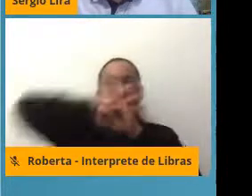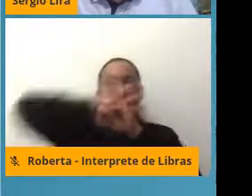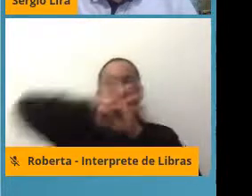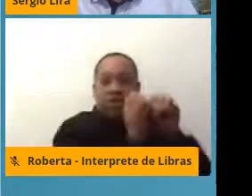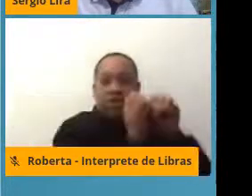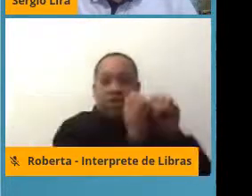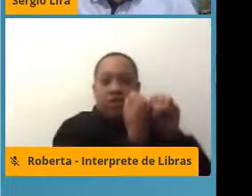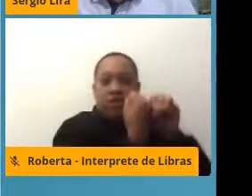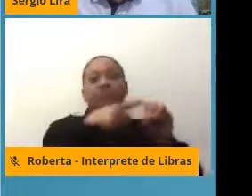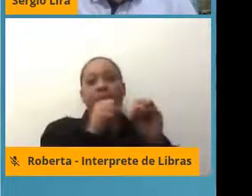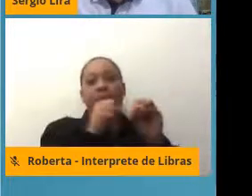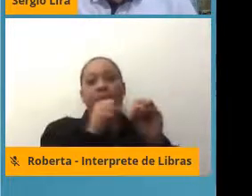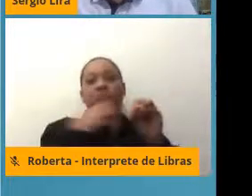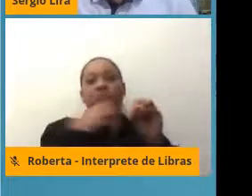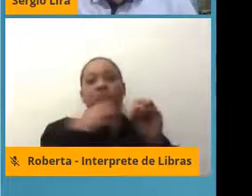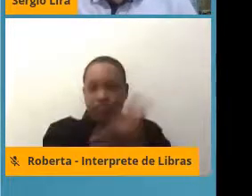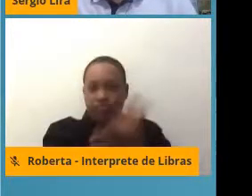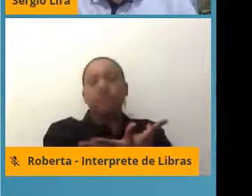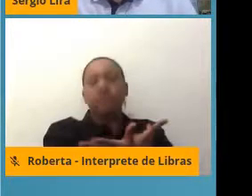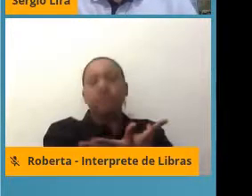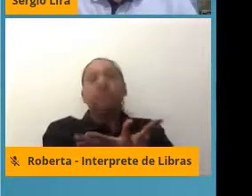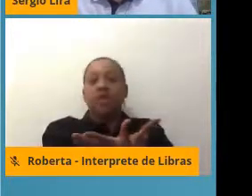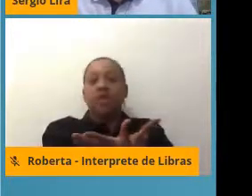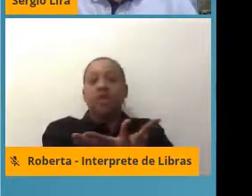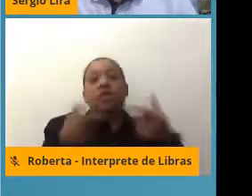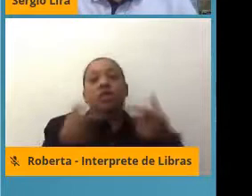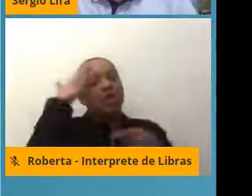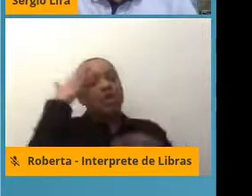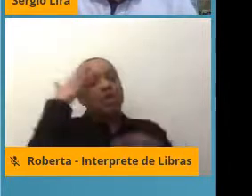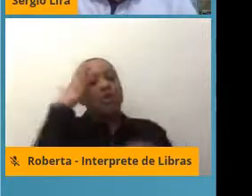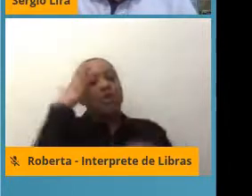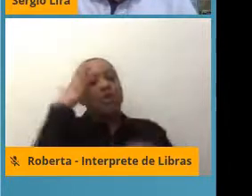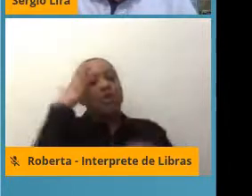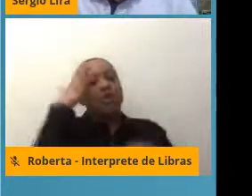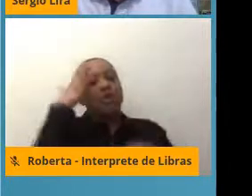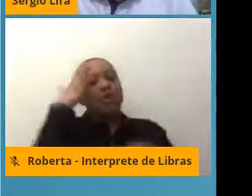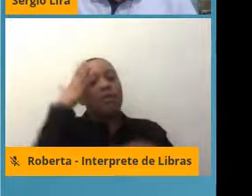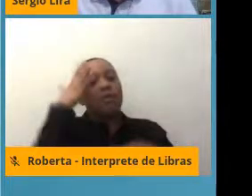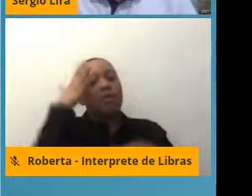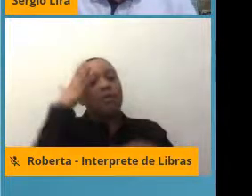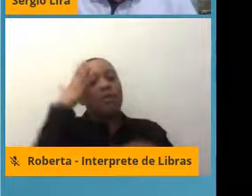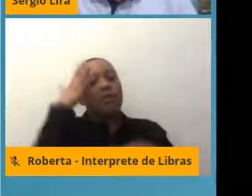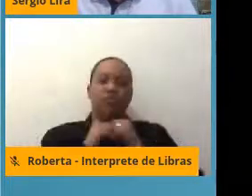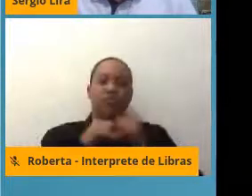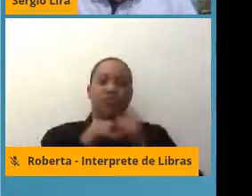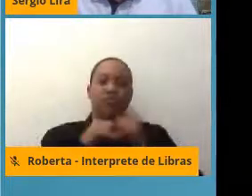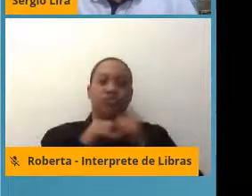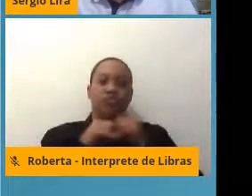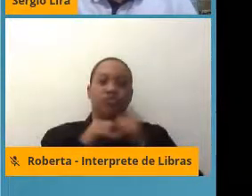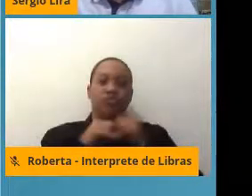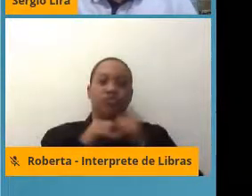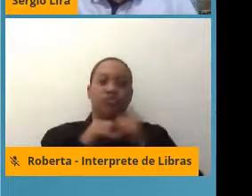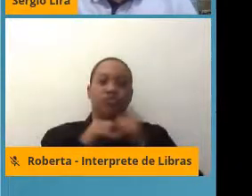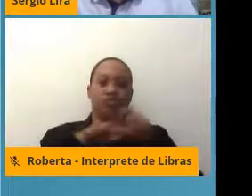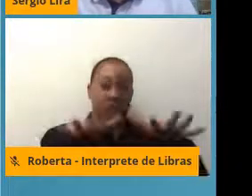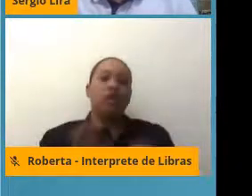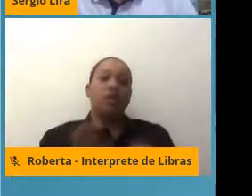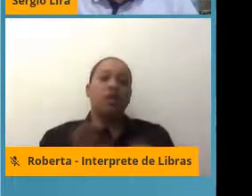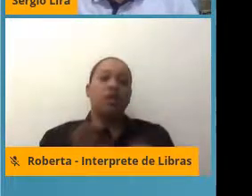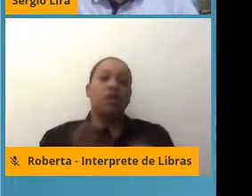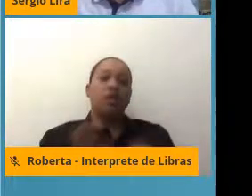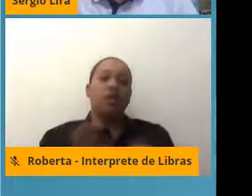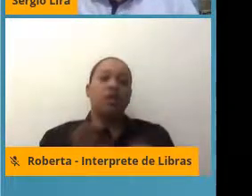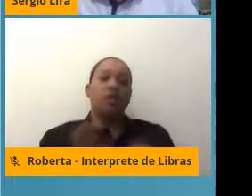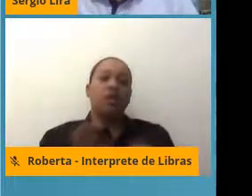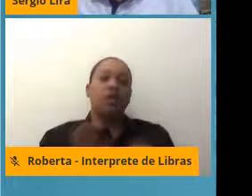transmissão. Obviamente, isso envolve algo de biologia, mas é uma coisa que, em algum momento, a gente consegue quantificar